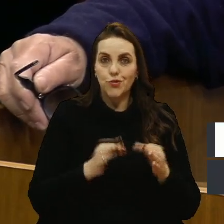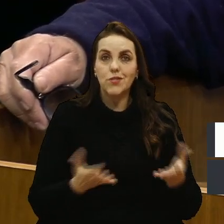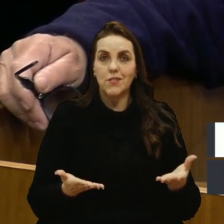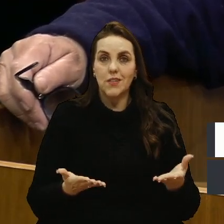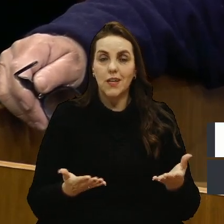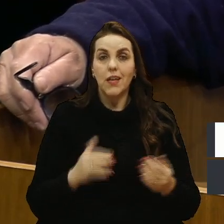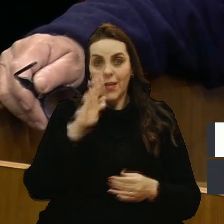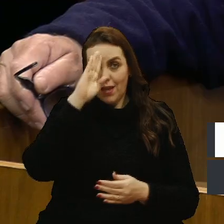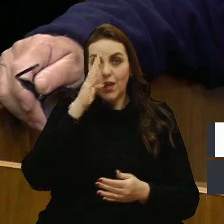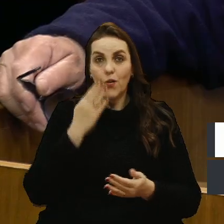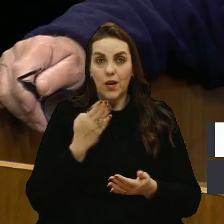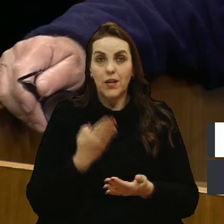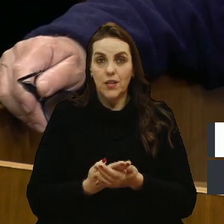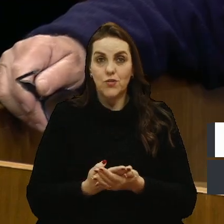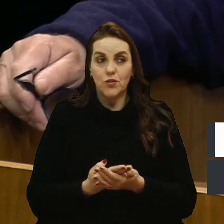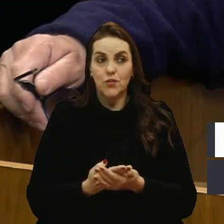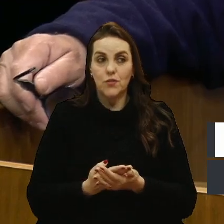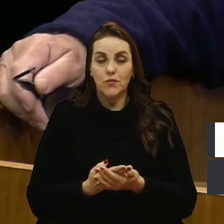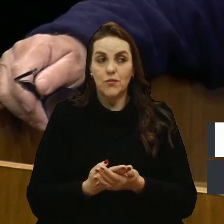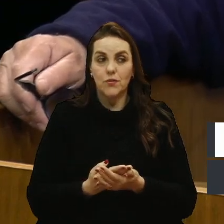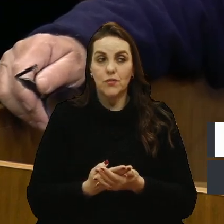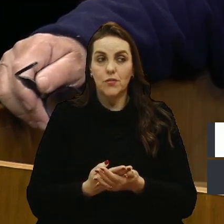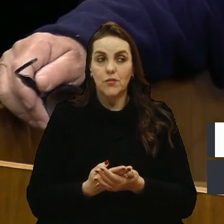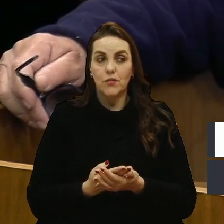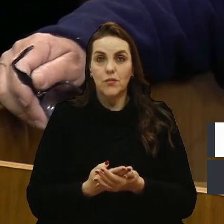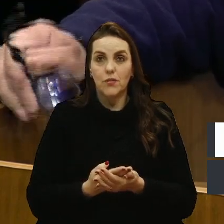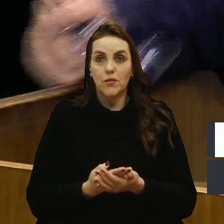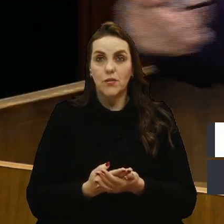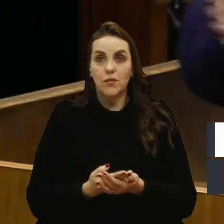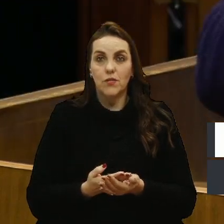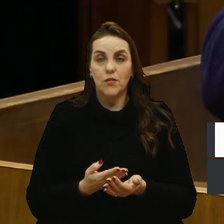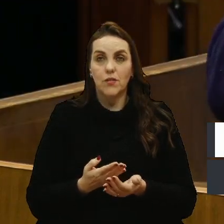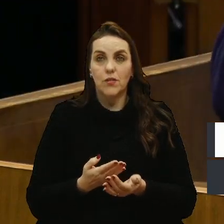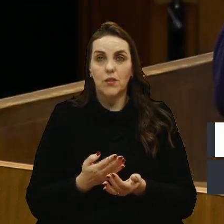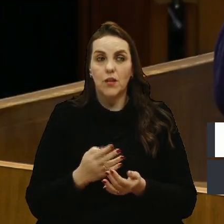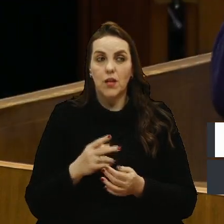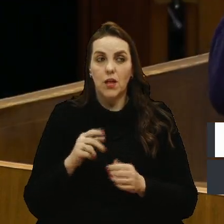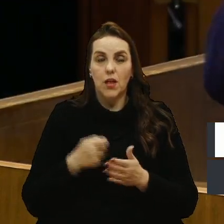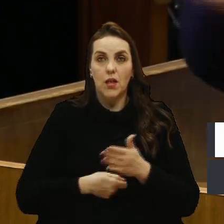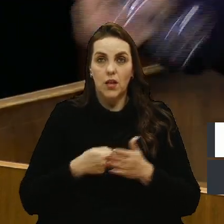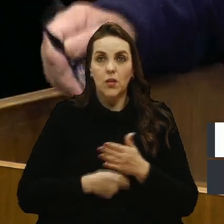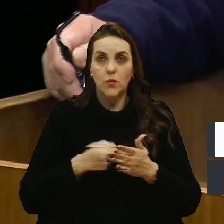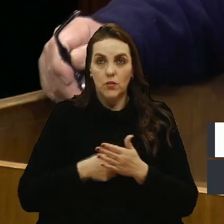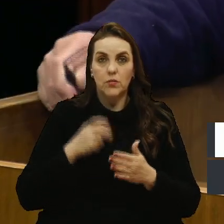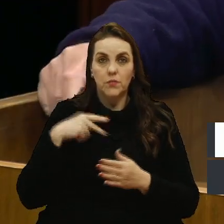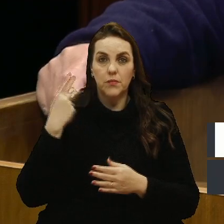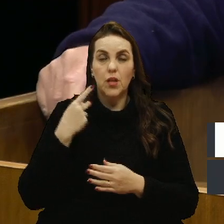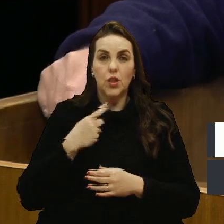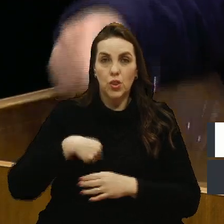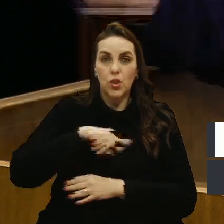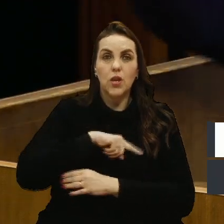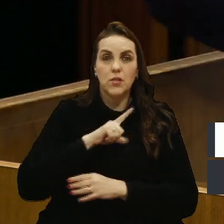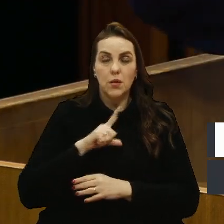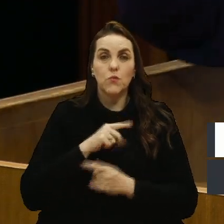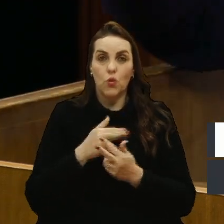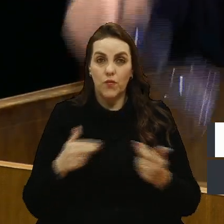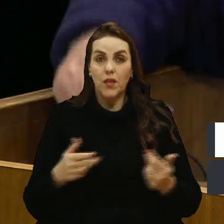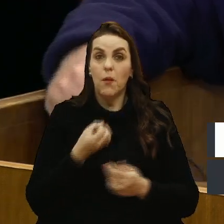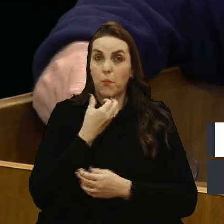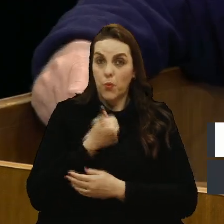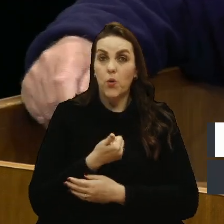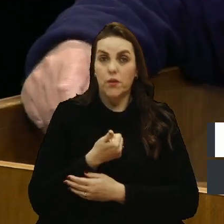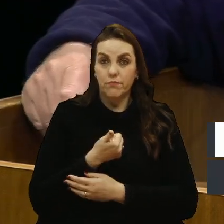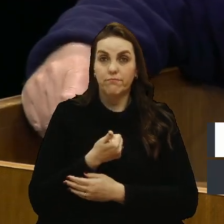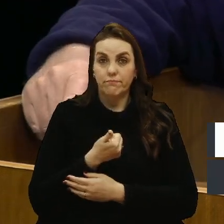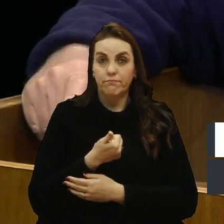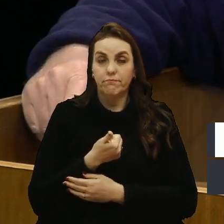por isso que eu acredito que logo essa luta jurídica nós vamos ter novidades boas. Eu sempre defendi aqui,